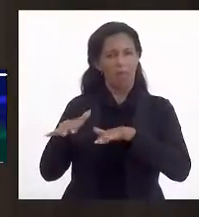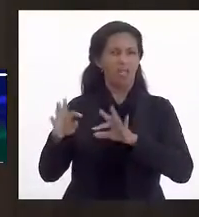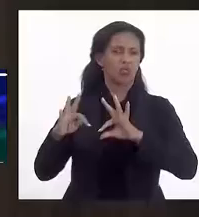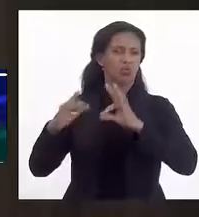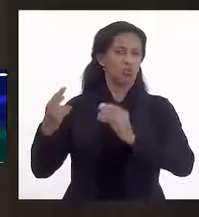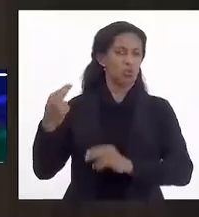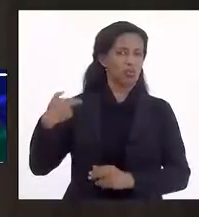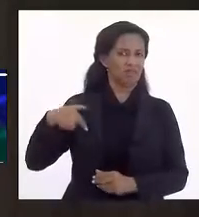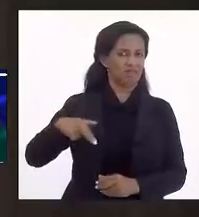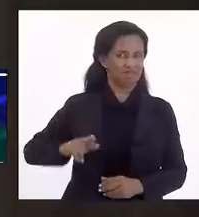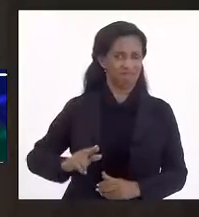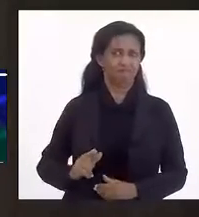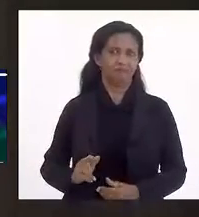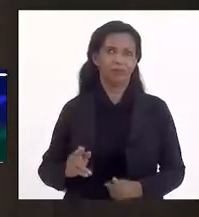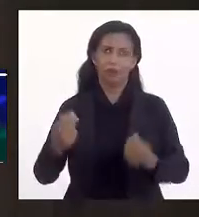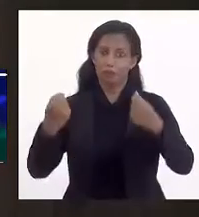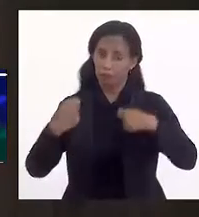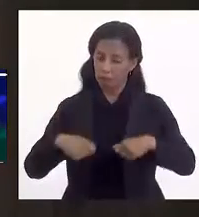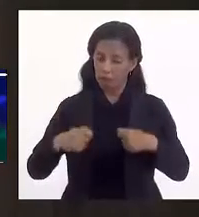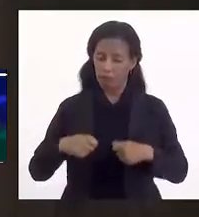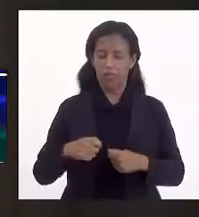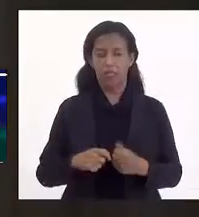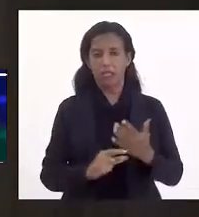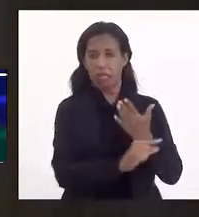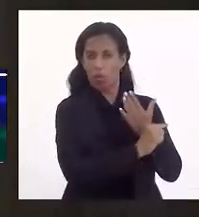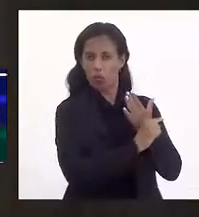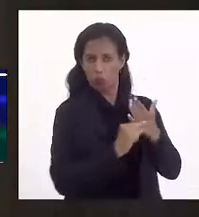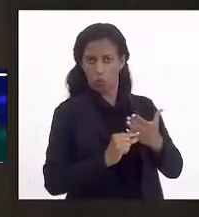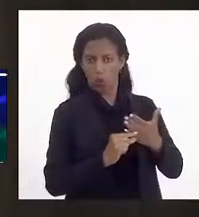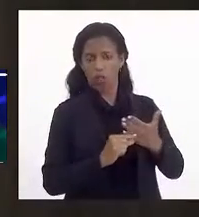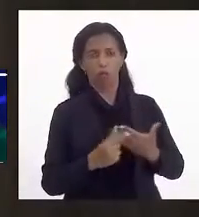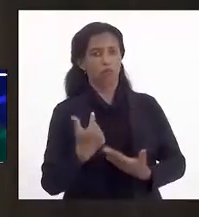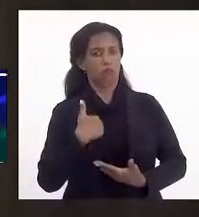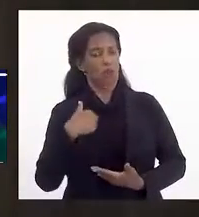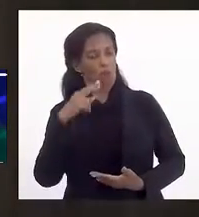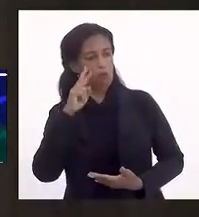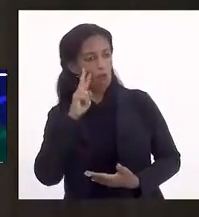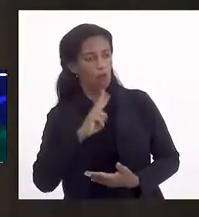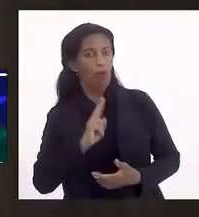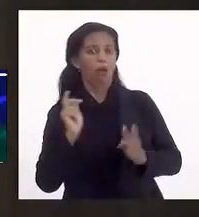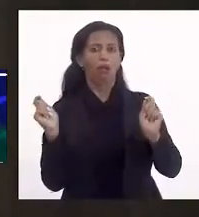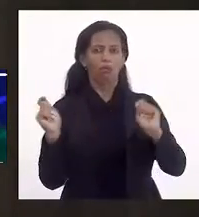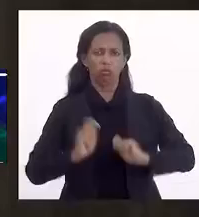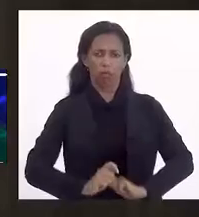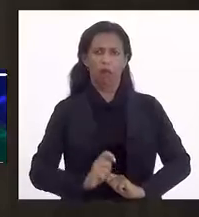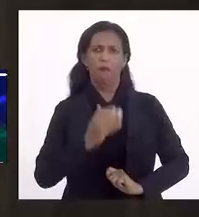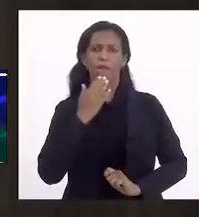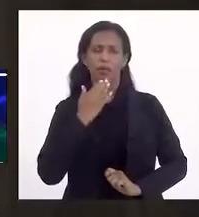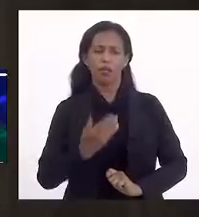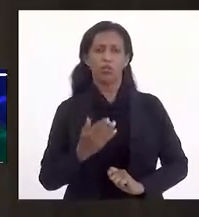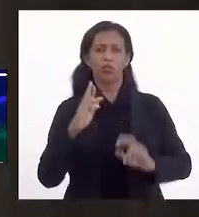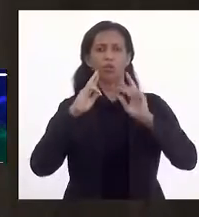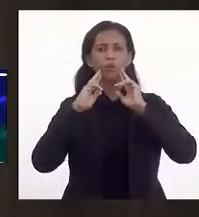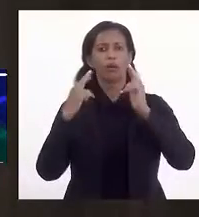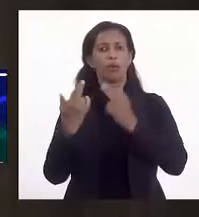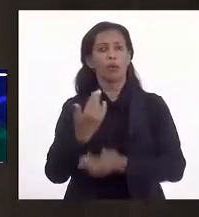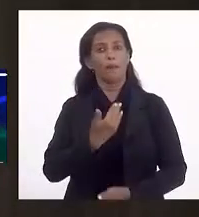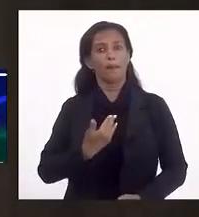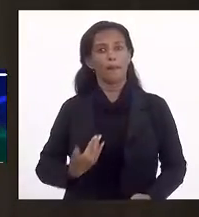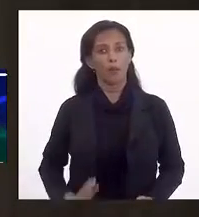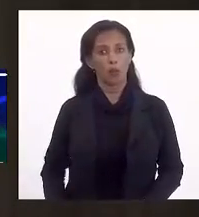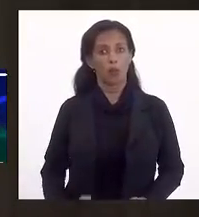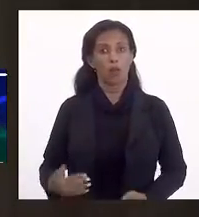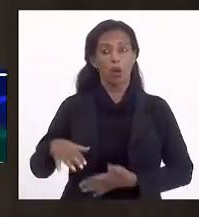conceitos. Então, merece. A autora, a meu ver, poderia propiciar uma audiência pública